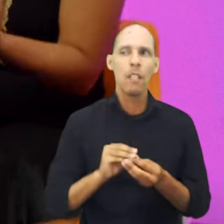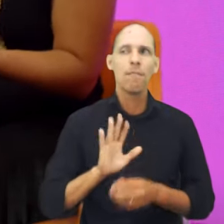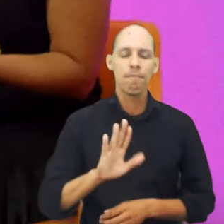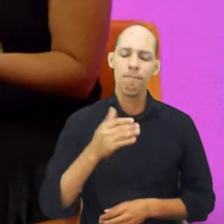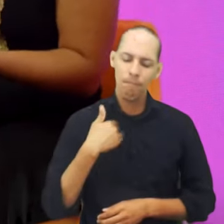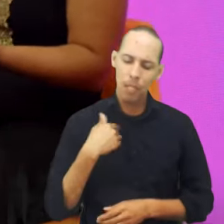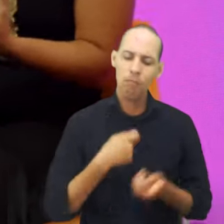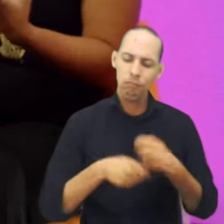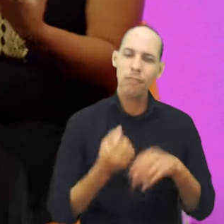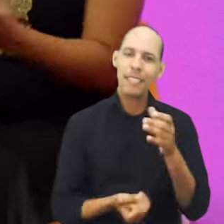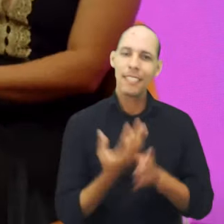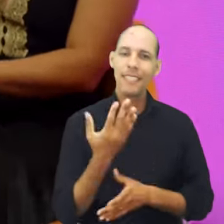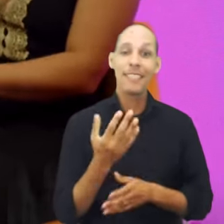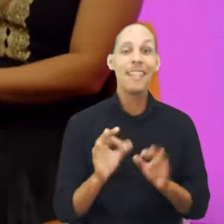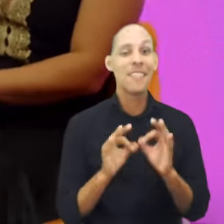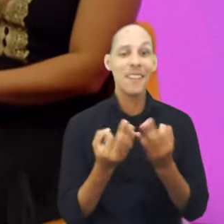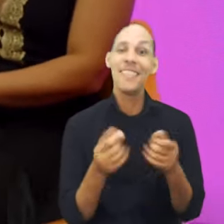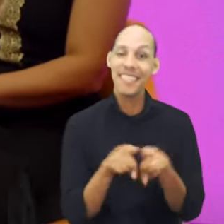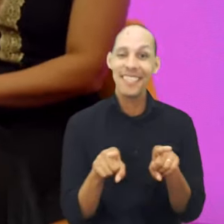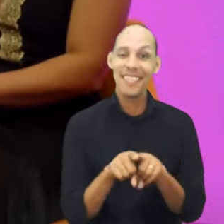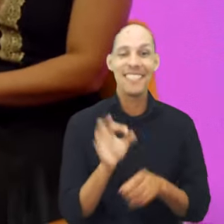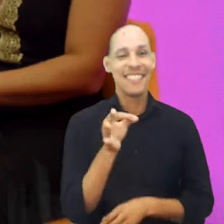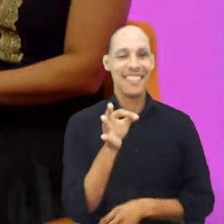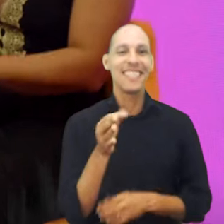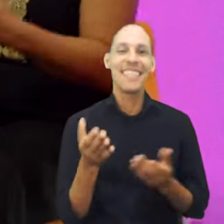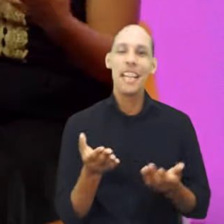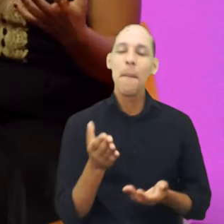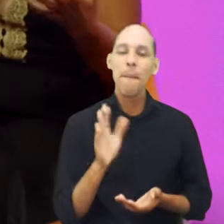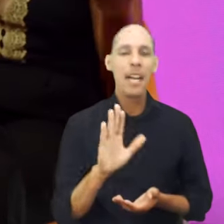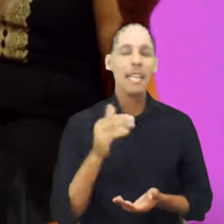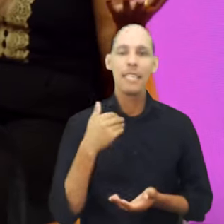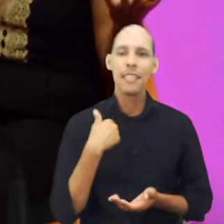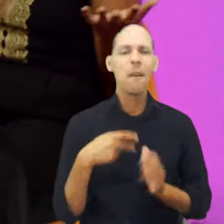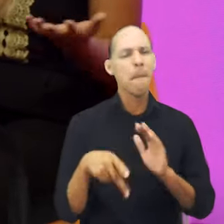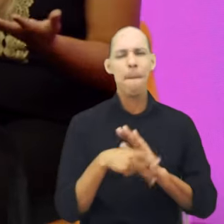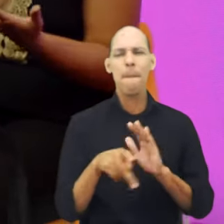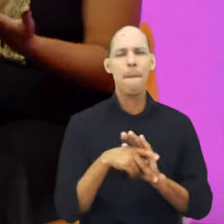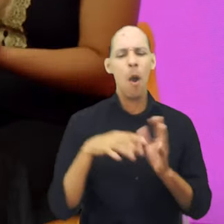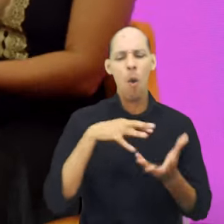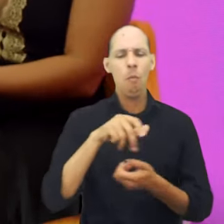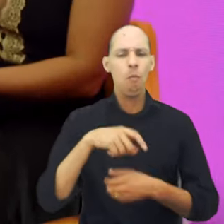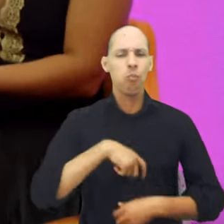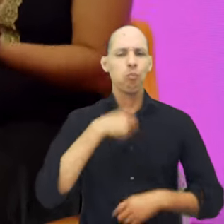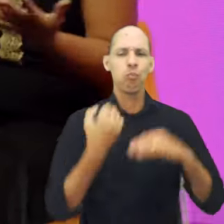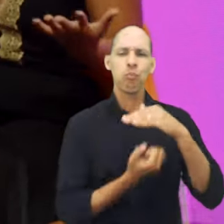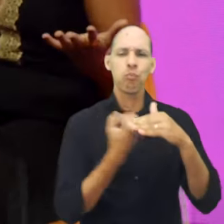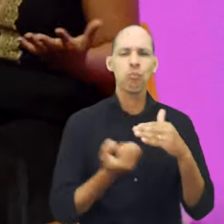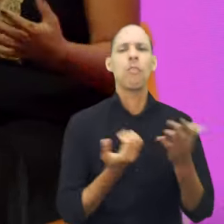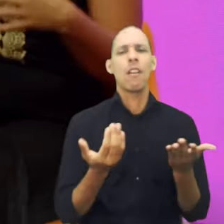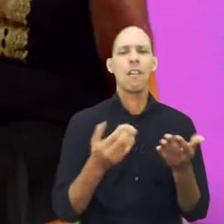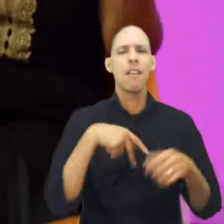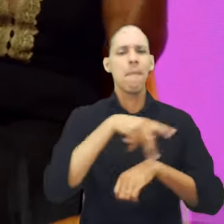vamos empreender. Olha que louco, a família é empreendedora, né? Exato. Mas até então eu era do mundo corporativo, eu trabalhava em